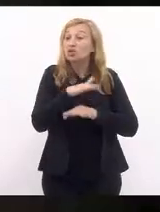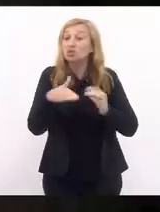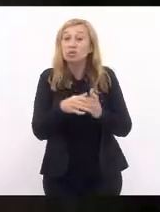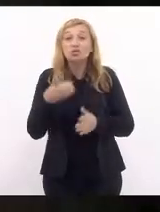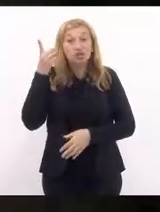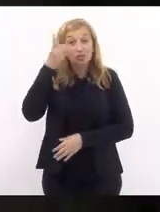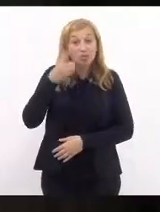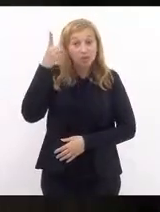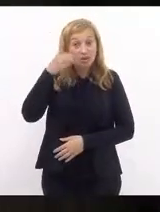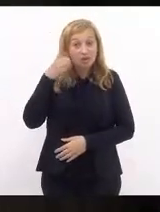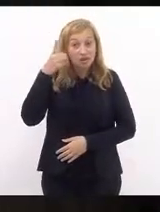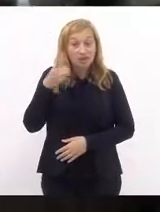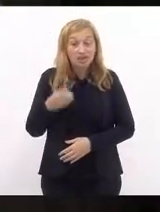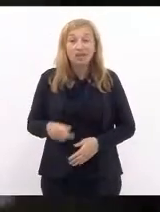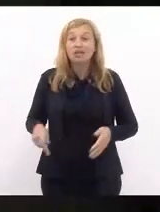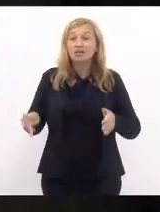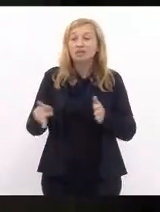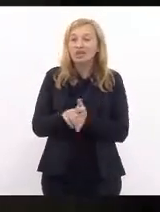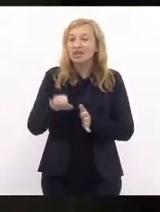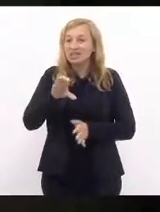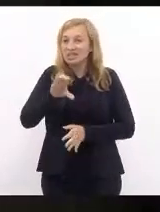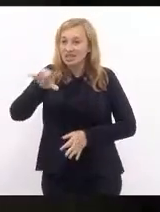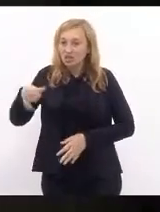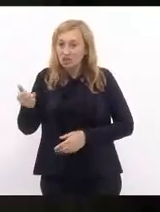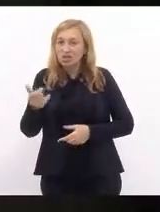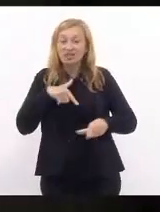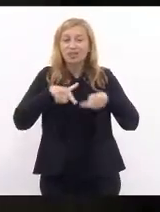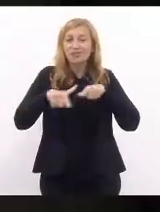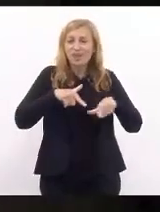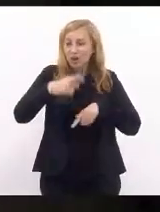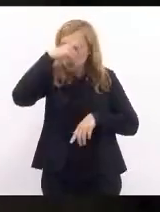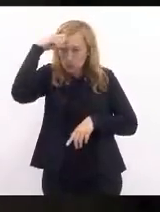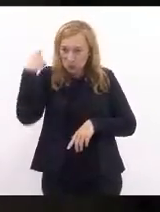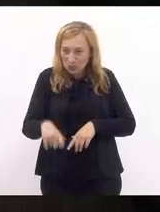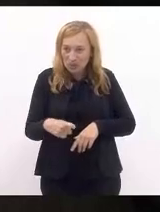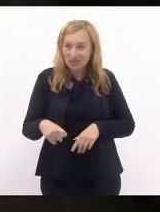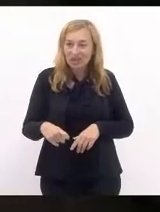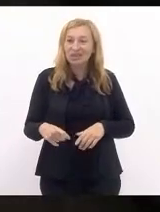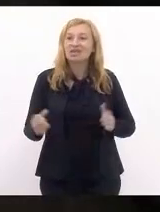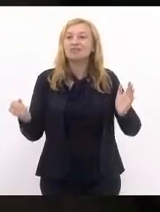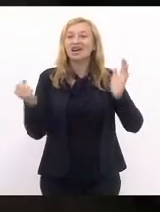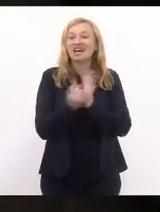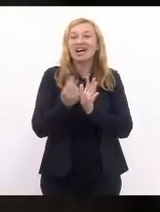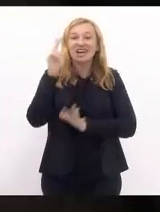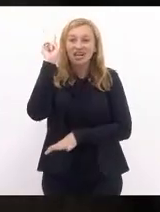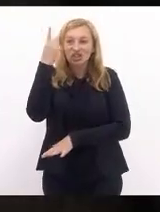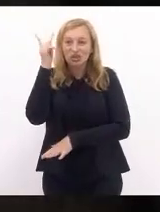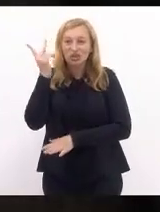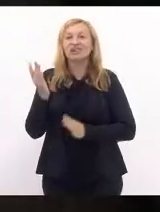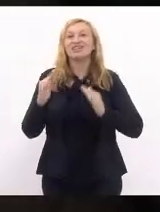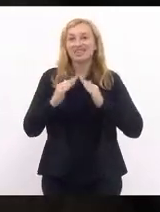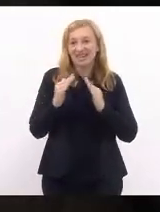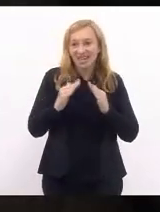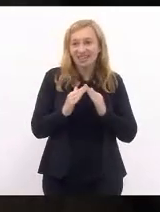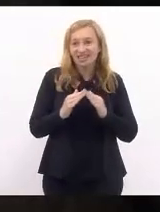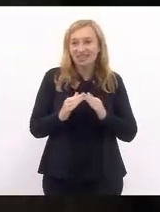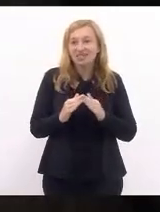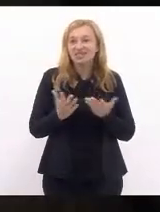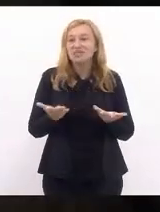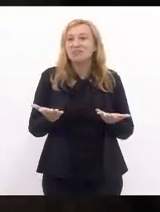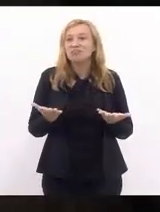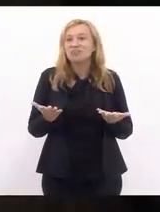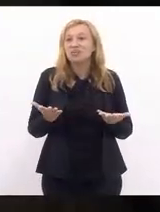resultados dos membros da ccj que trabalharam incansavelmente E marcaram a história desta casa